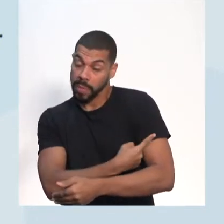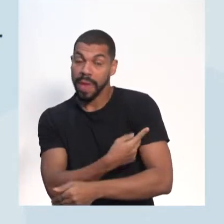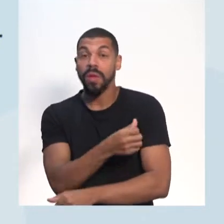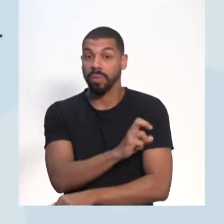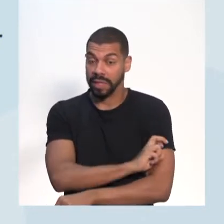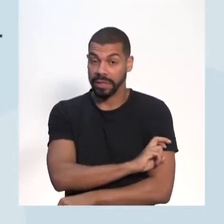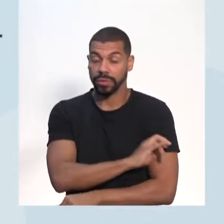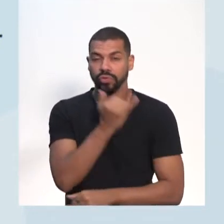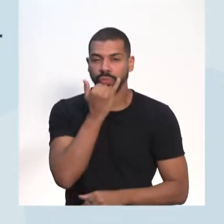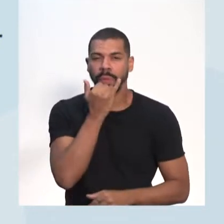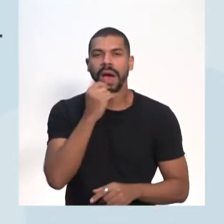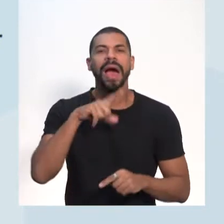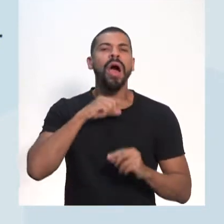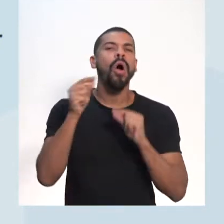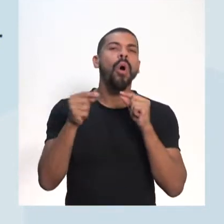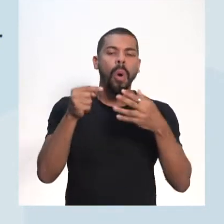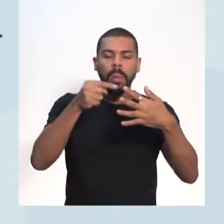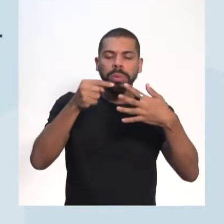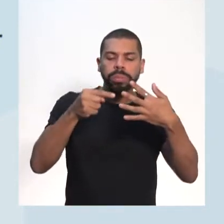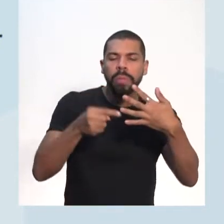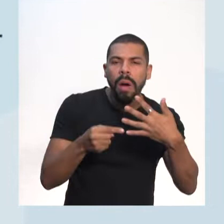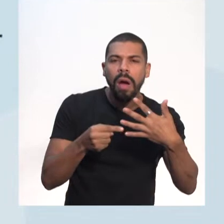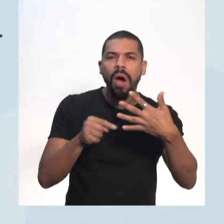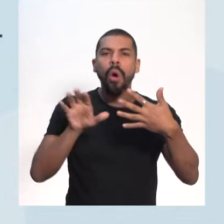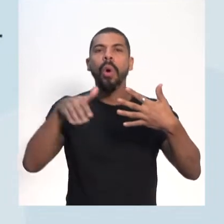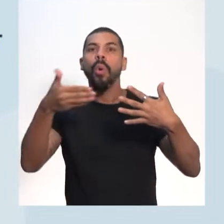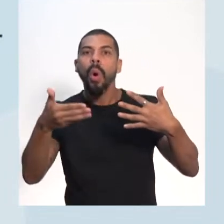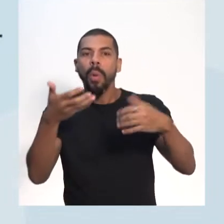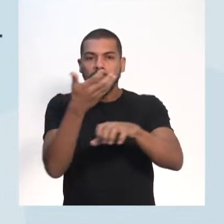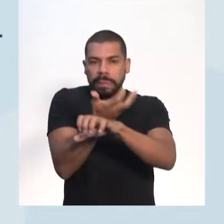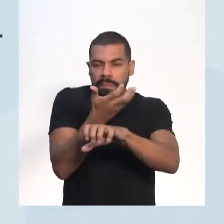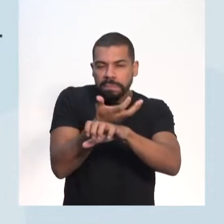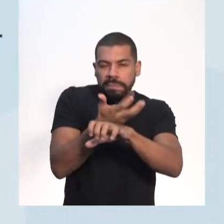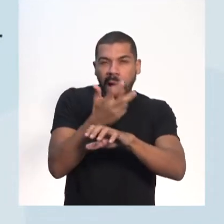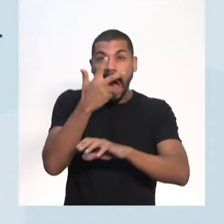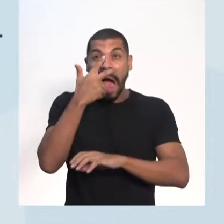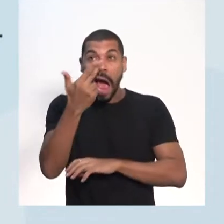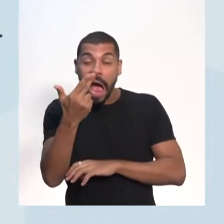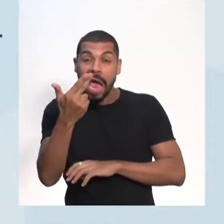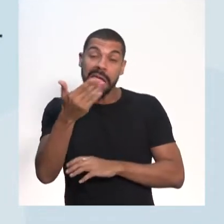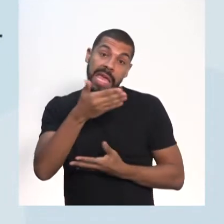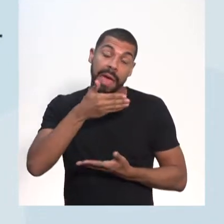o exercício de elencar habilidades que nós achamos que sejam